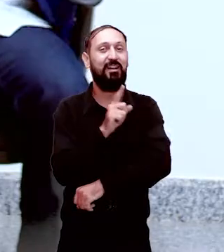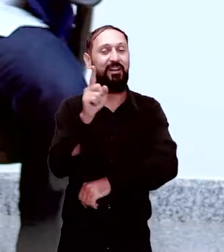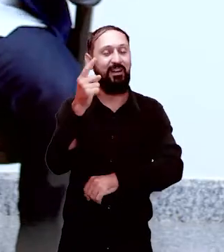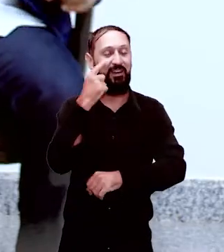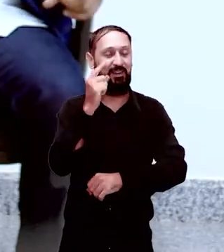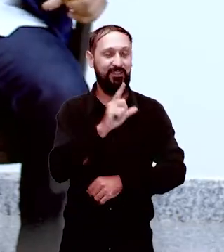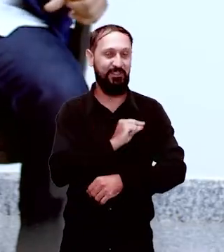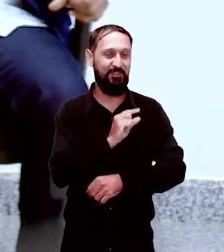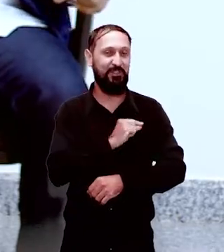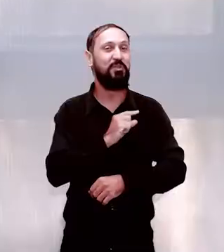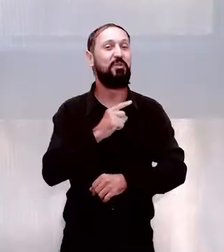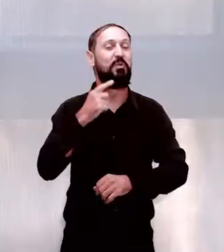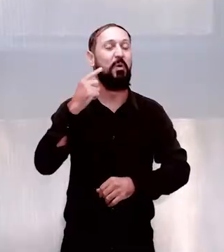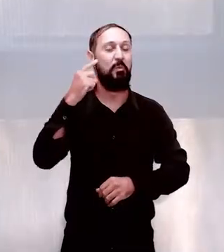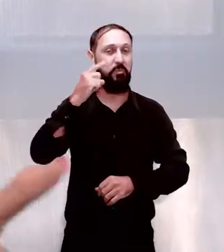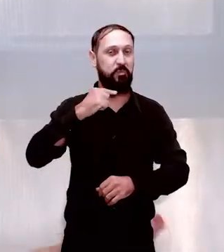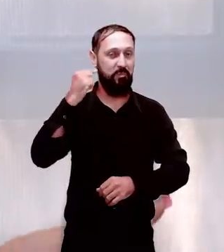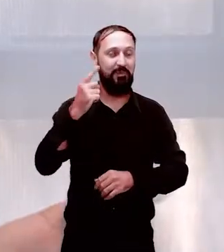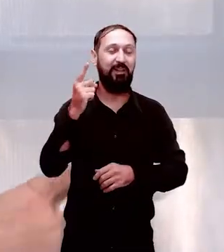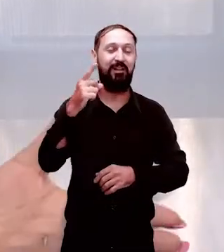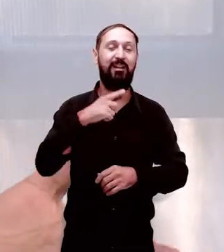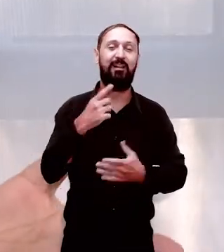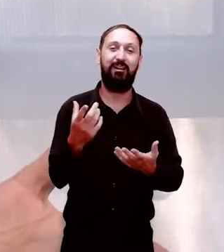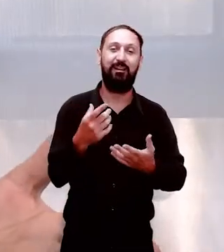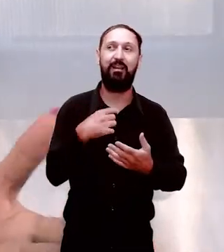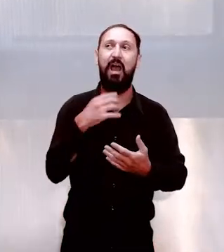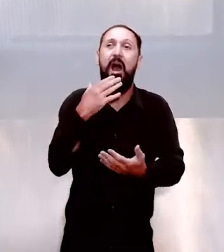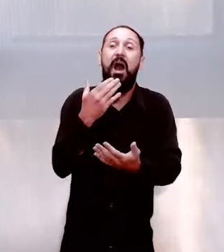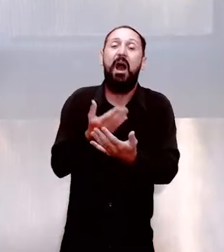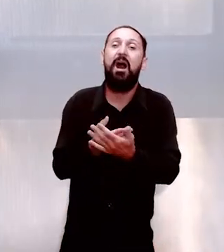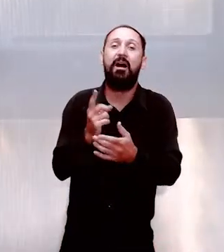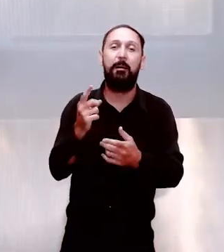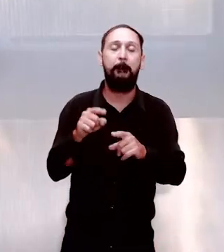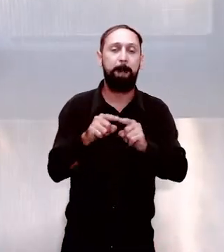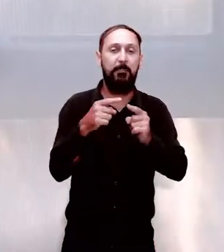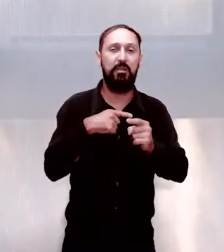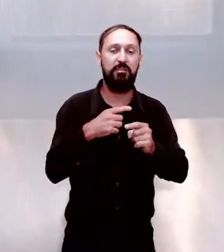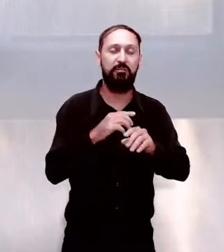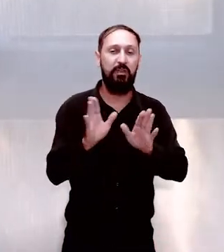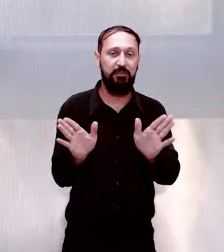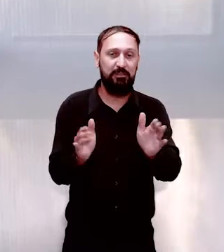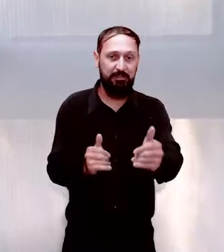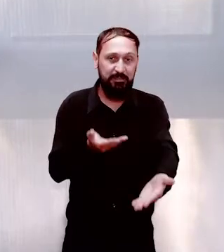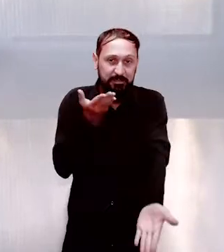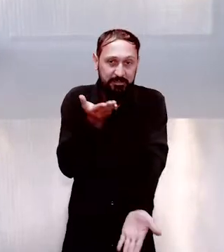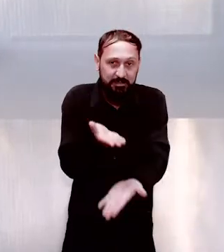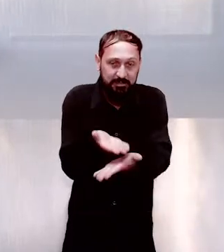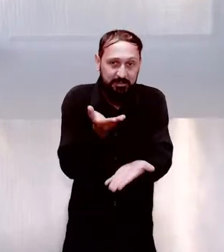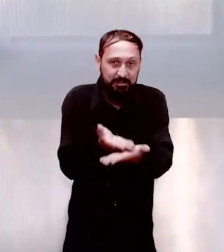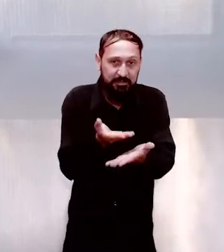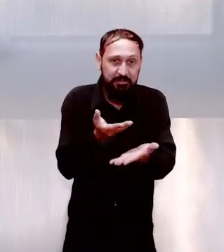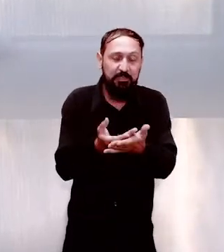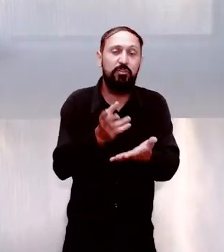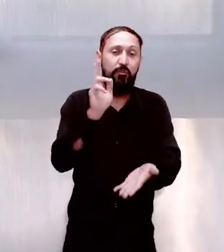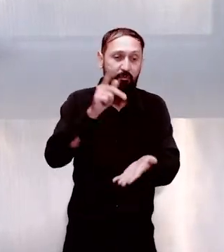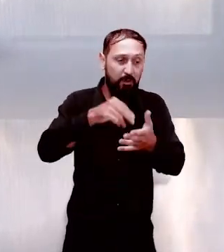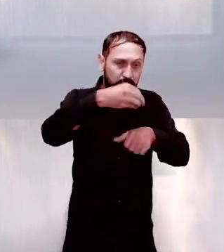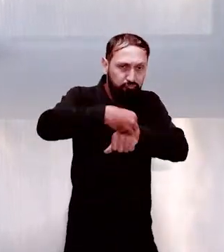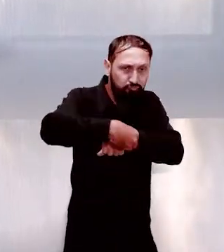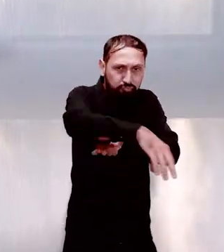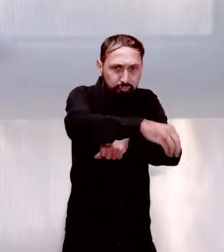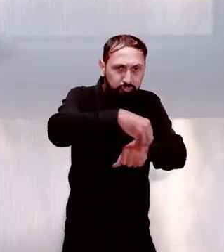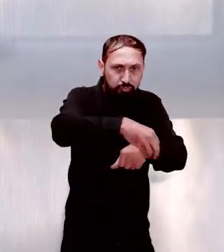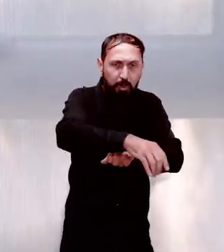Gloriosa Católica no Direito. Isso, é difícil quem não foi seu aluno não te admirar. Obrigado. Então a gente vai para uma sala de aula e passa o recado